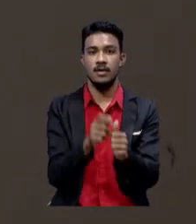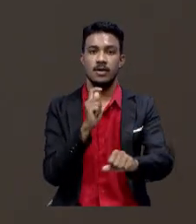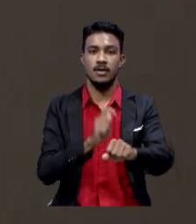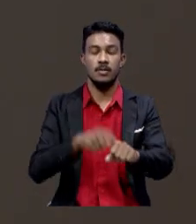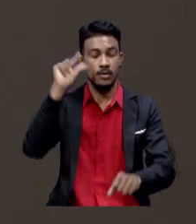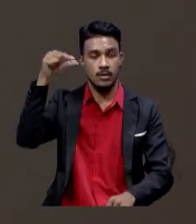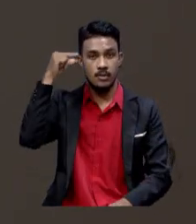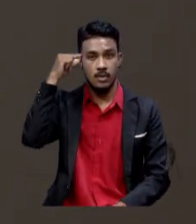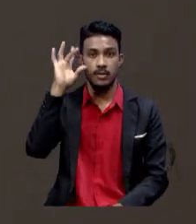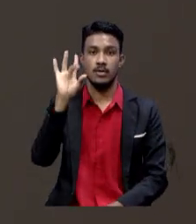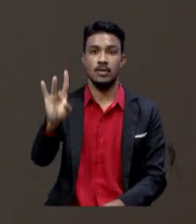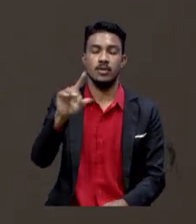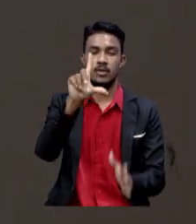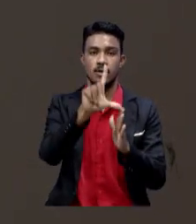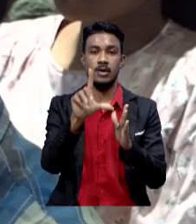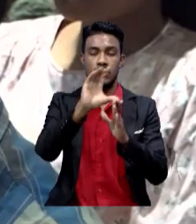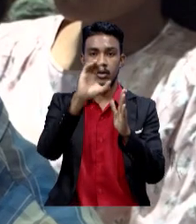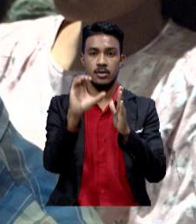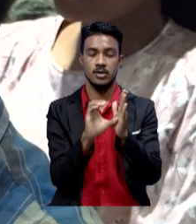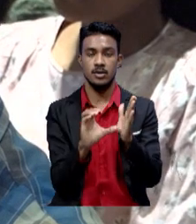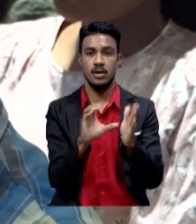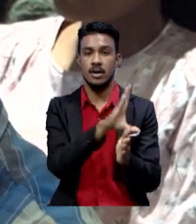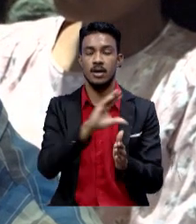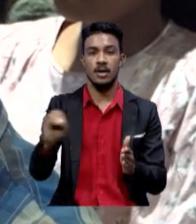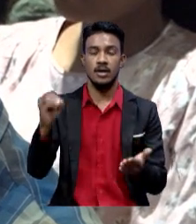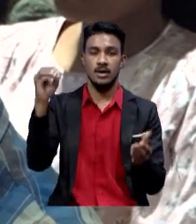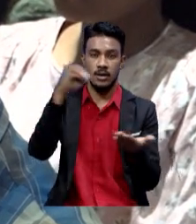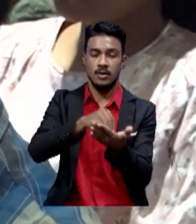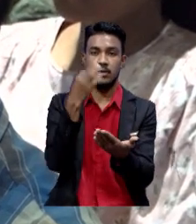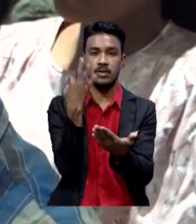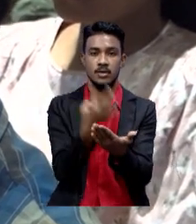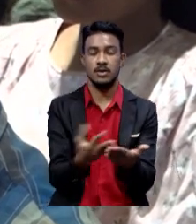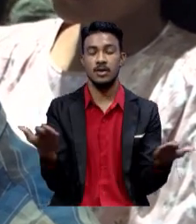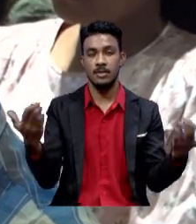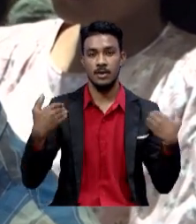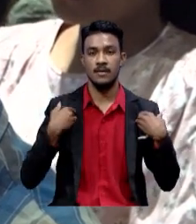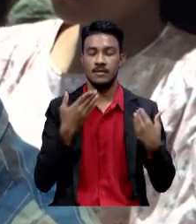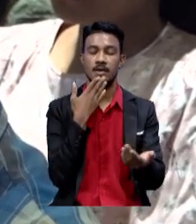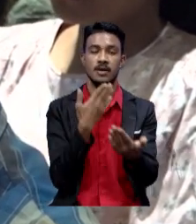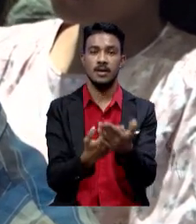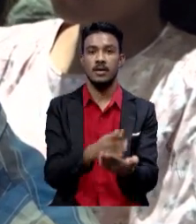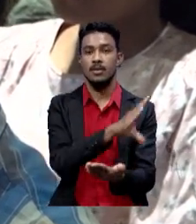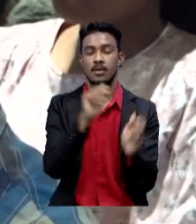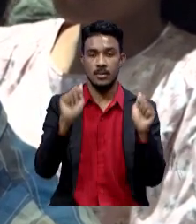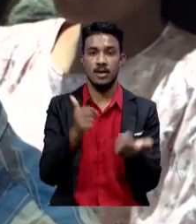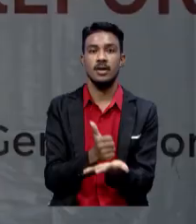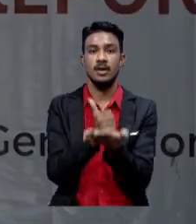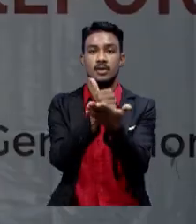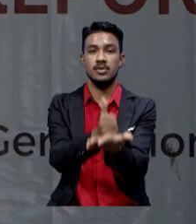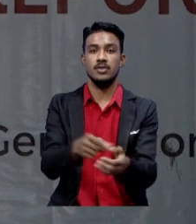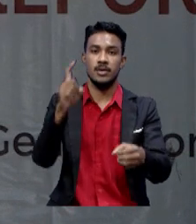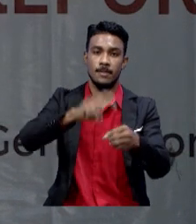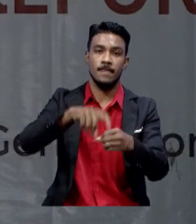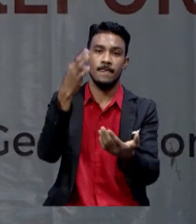oitavo governo constitucional tem que investe osa ni setor produtivo hirak nebe iha benefício no bele ajuda fundo minerai